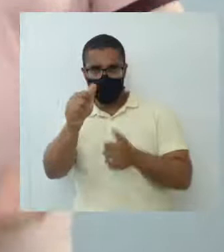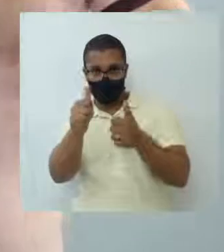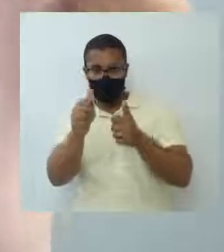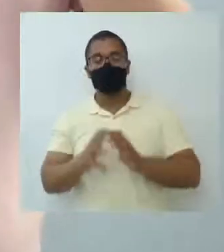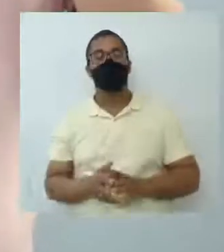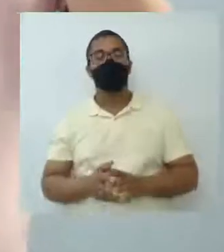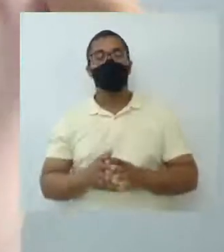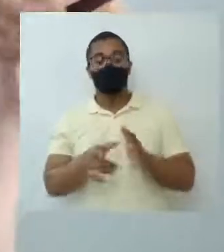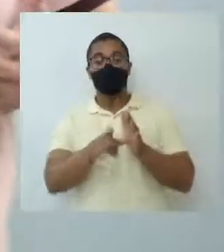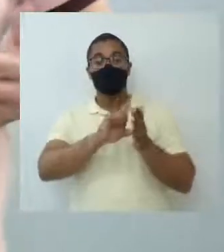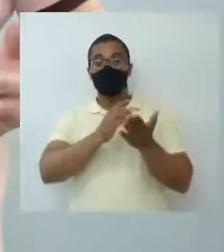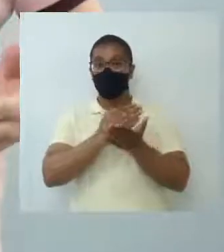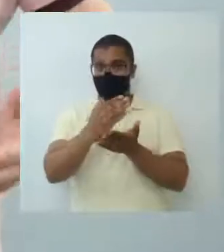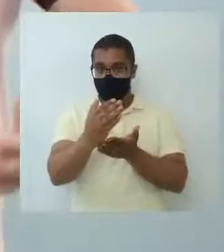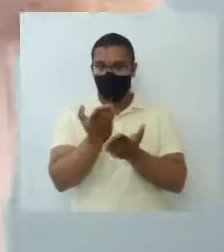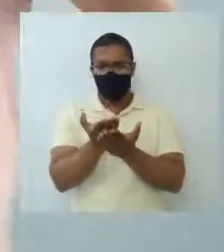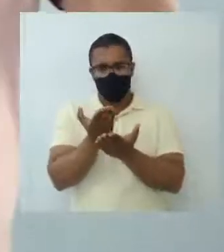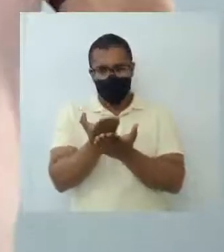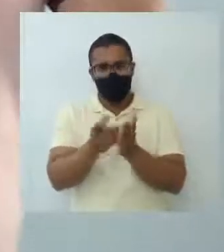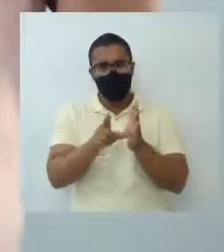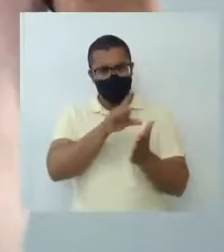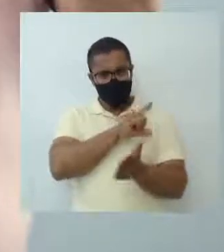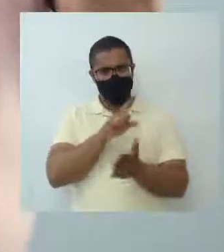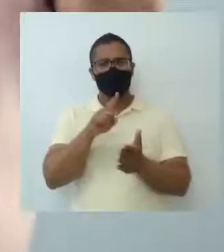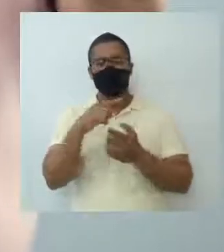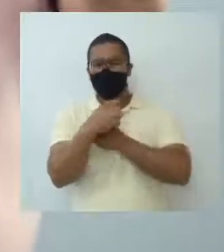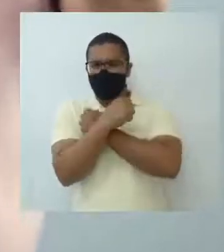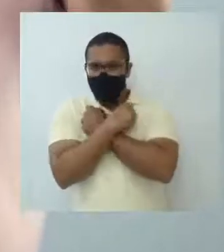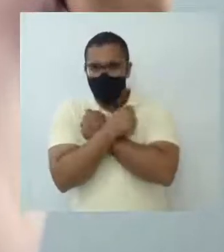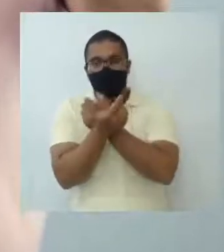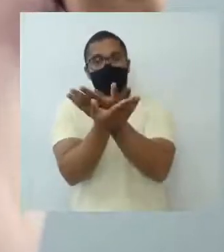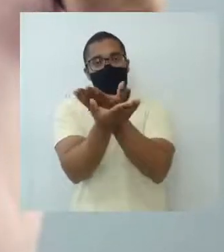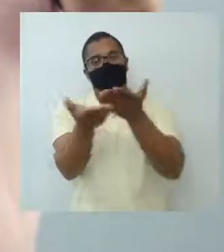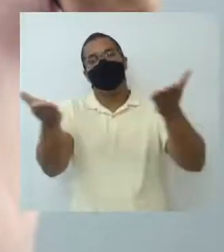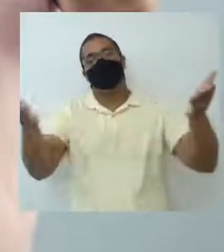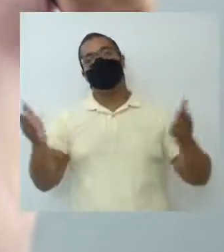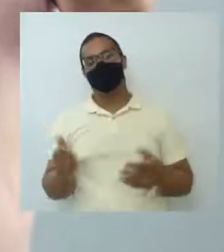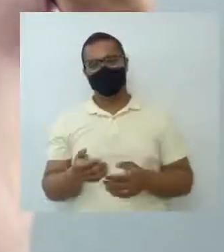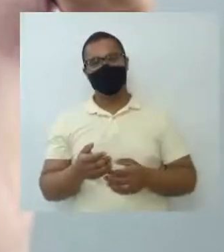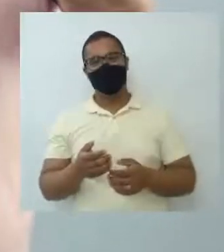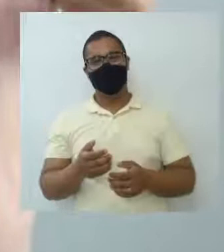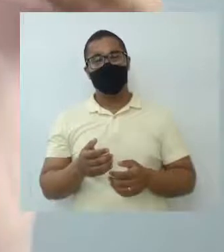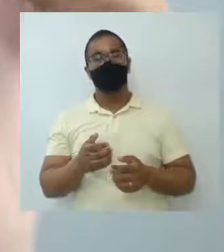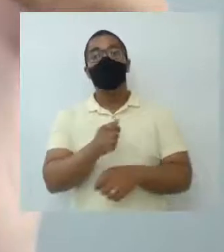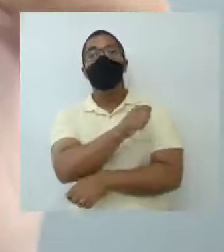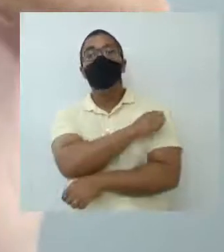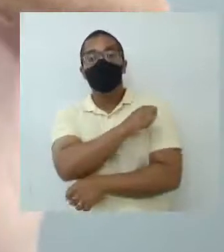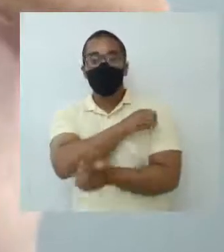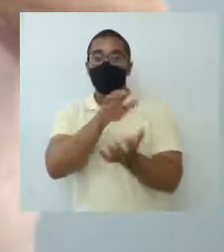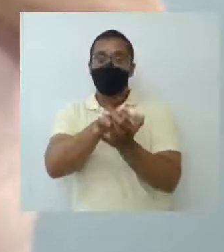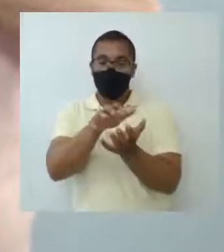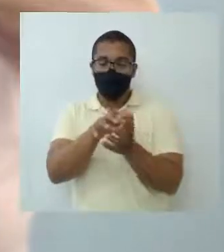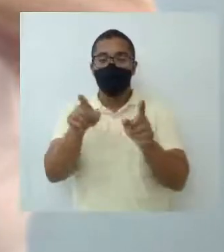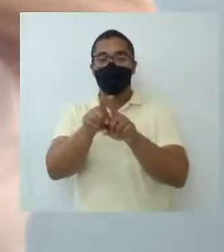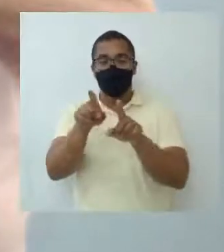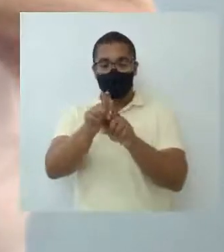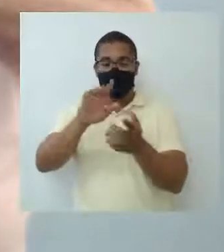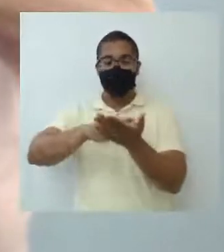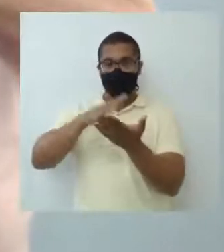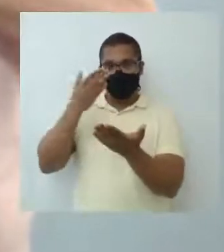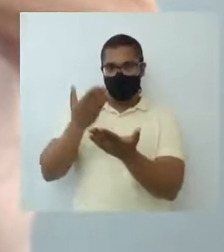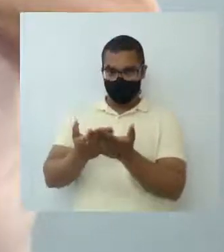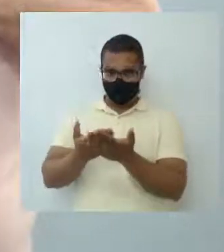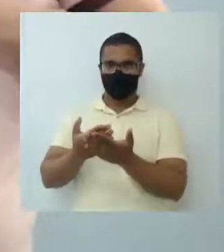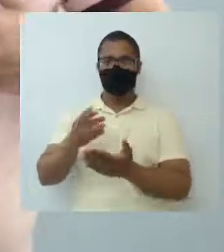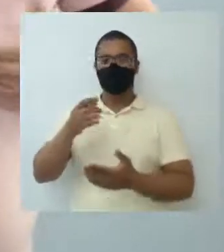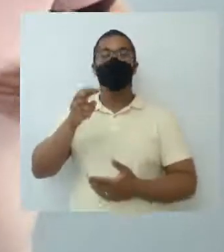aula, mando um abraço afetuoso a todos os estudantes do estado de Pernambuco, ao nosso professor intérprete de Libras,